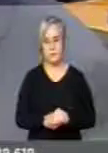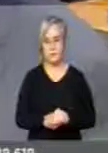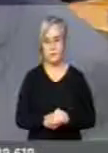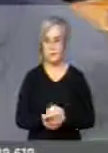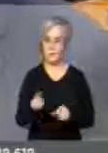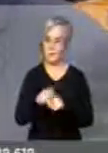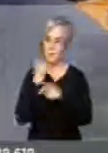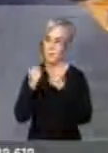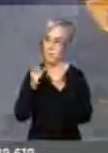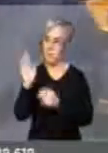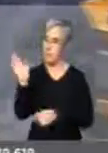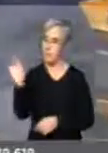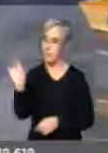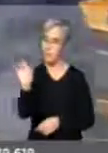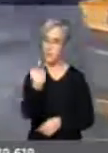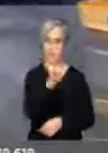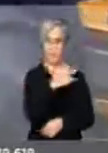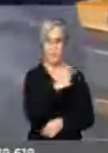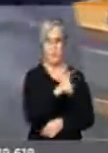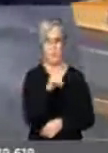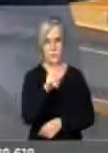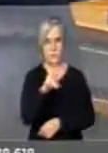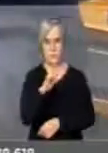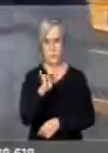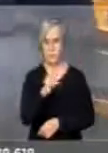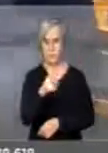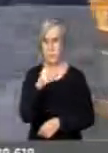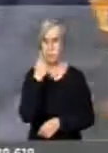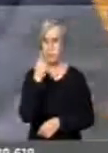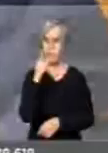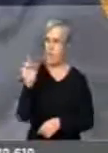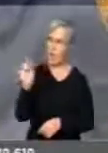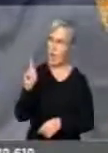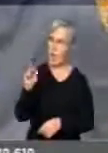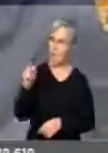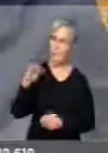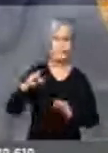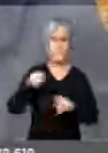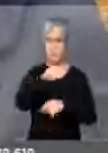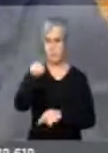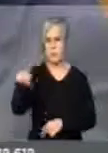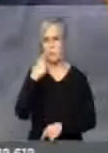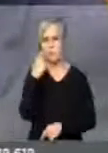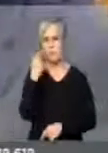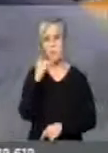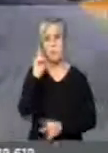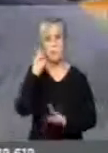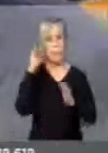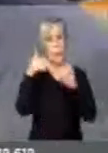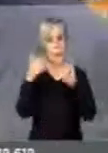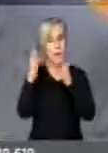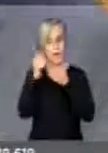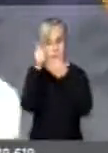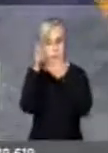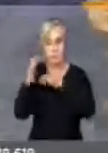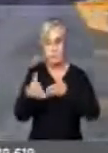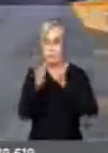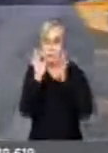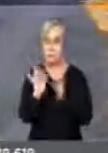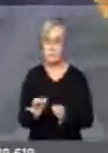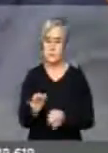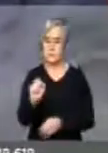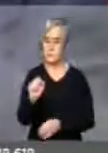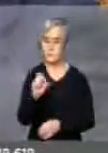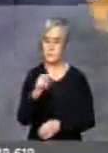Vários falaram, a Luciane falou, o Rodinei falou, o Paulo falou, todos falaram nesse mesmo caminho, Sérgio